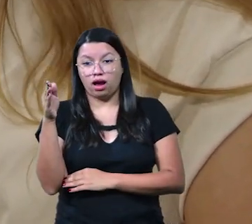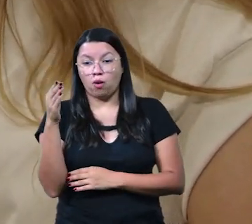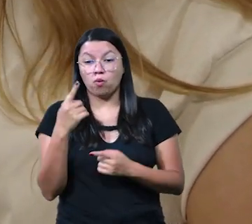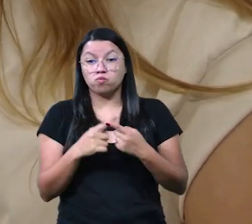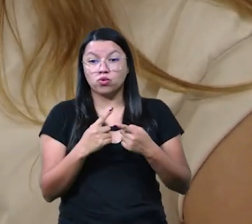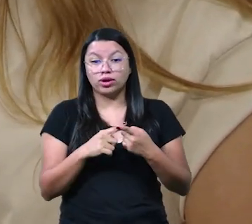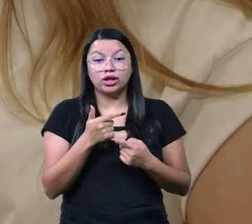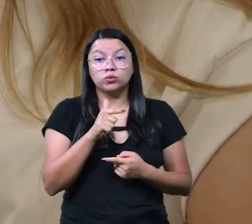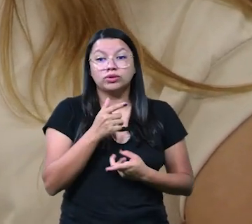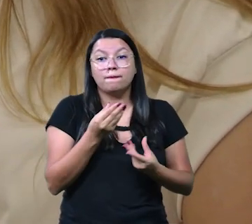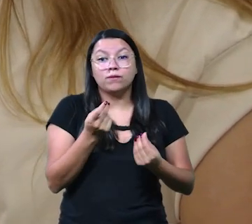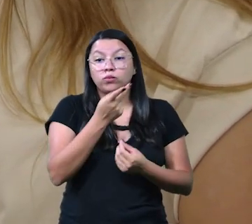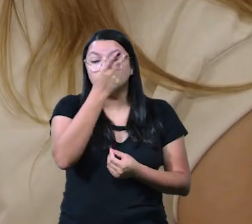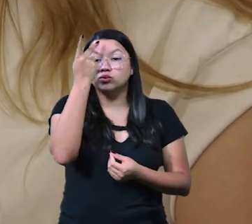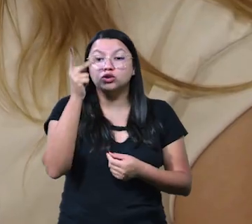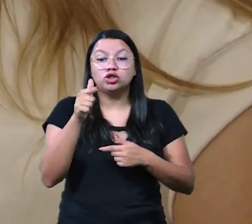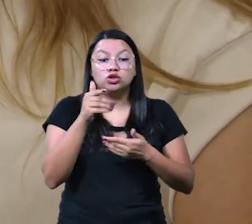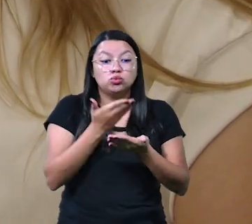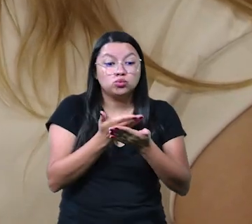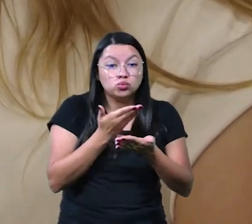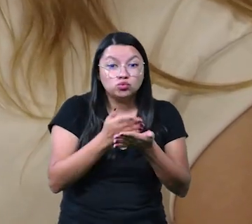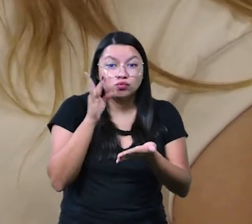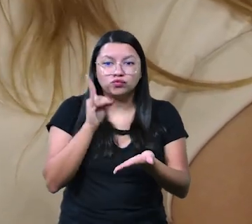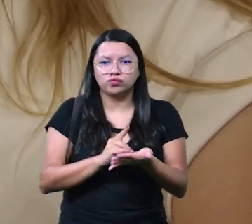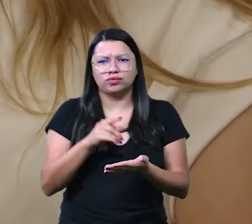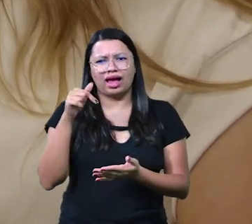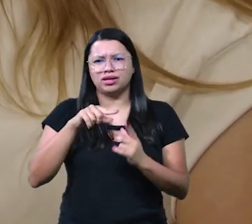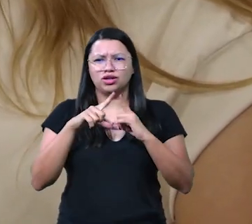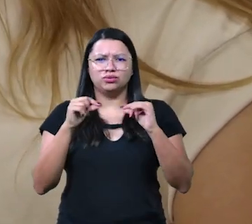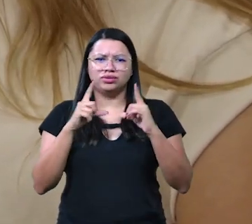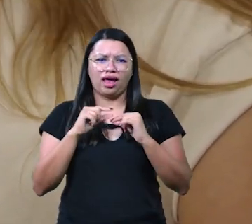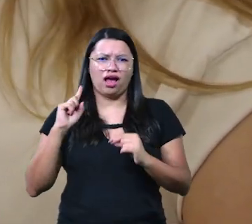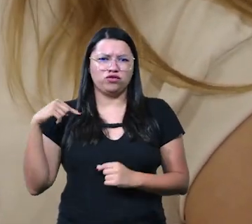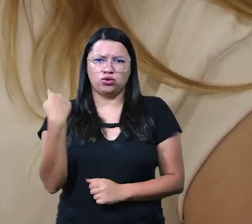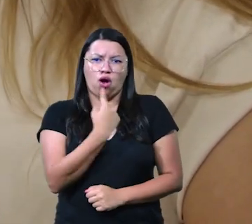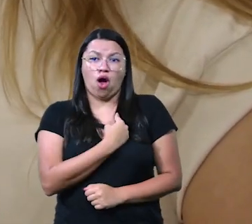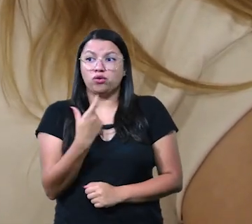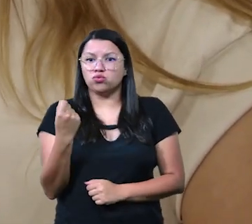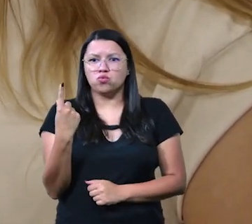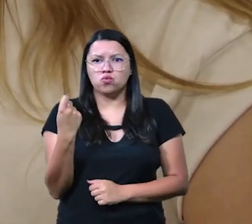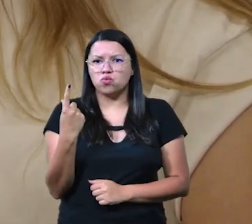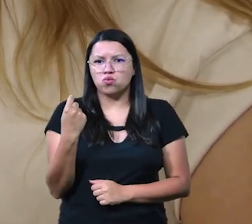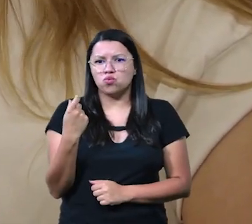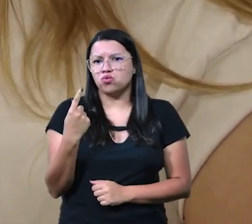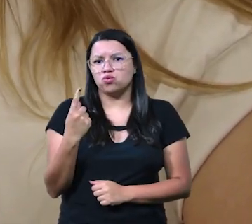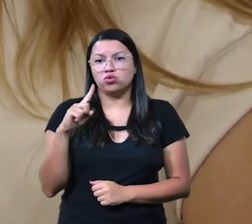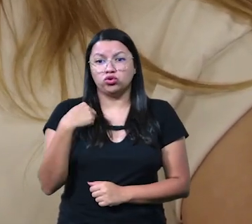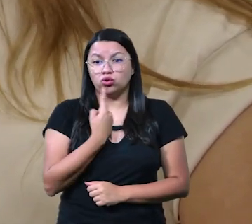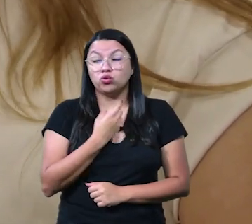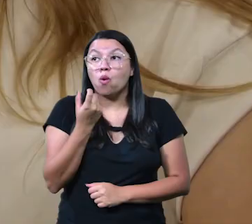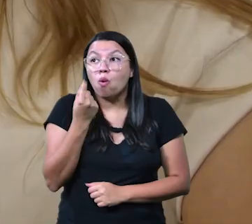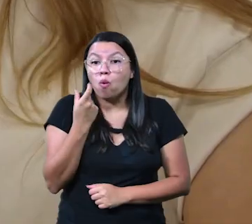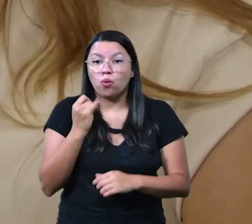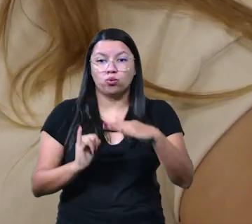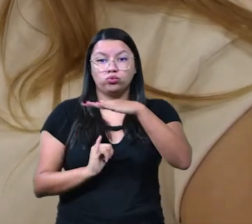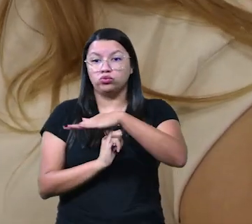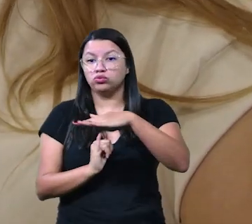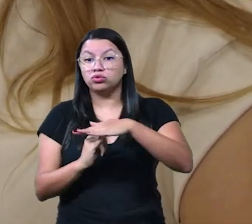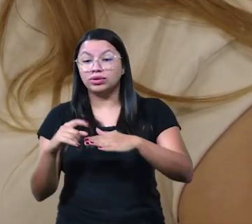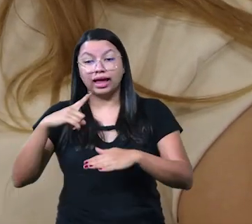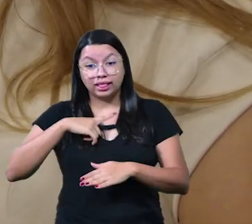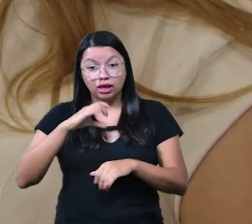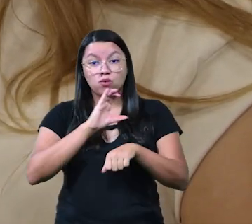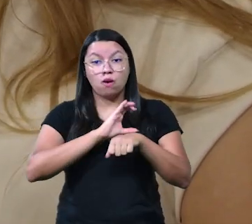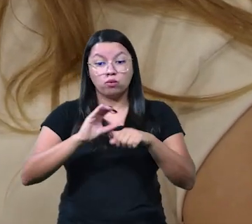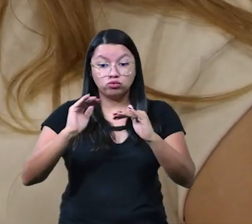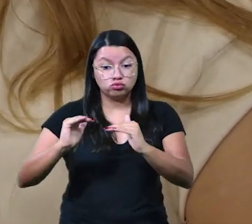que estude a área de fato. Exatamente, aqui no Então, não- DF mesmo somos os únicos, né? Aqui no DF a gente é a única instituição Que tem que tem o curso